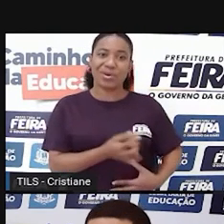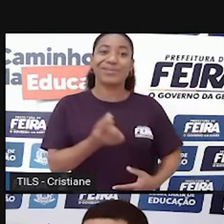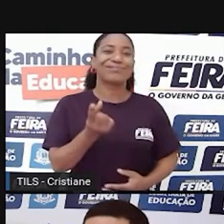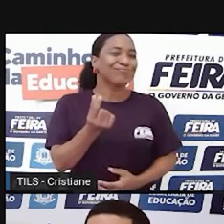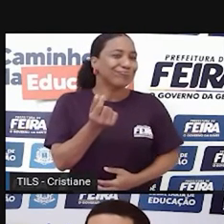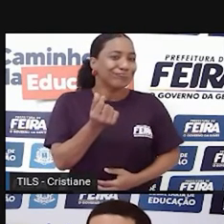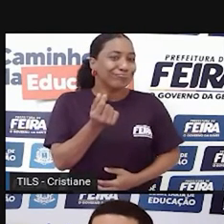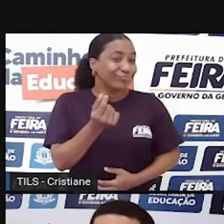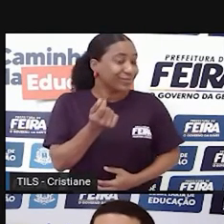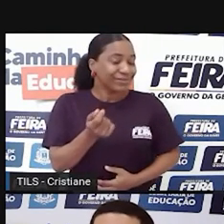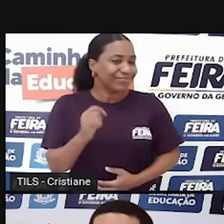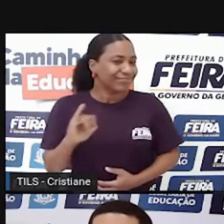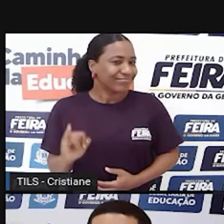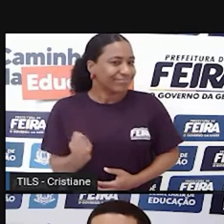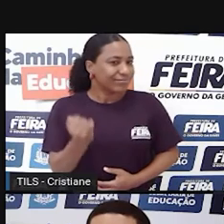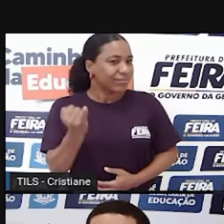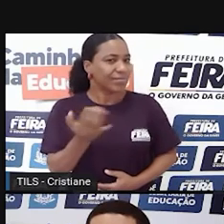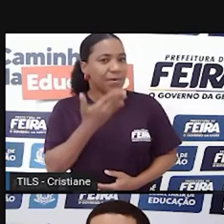Então tem toda uma discussão aí